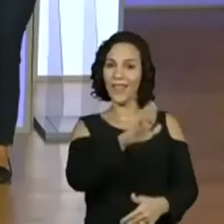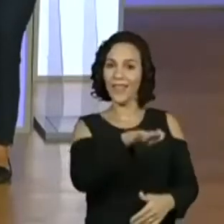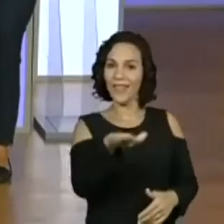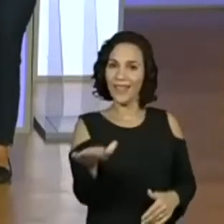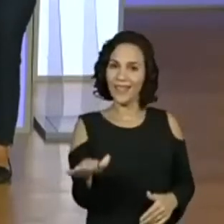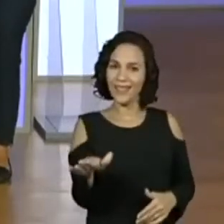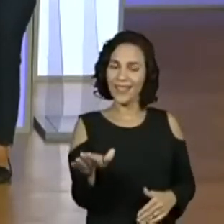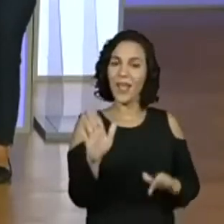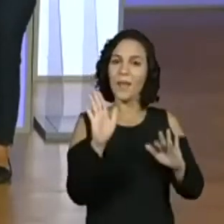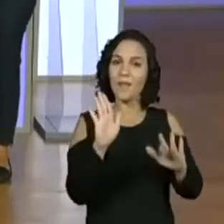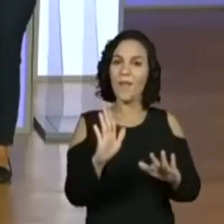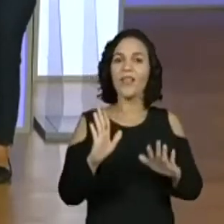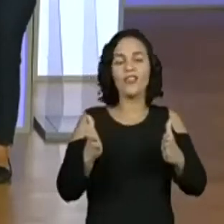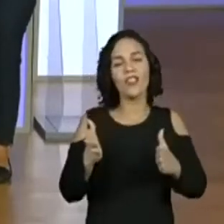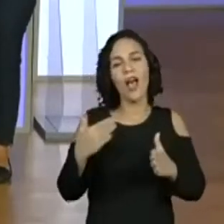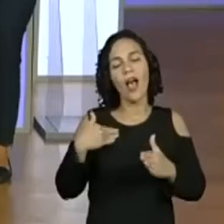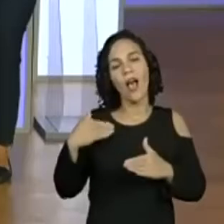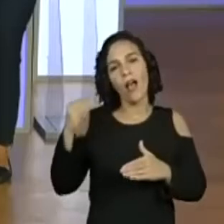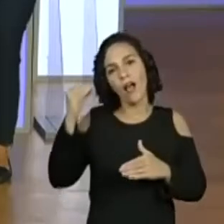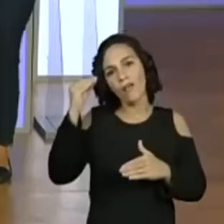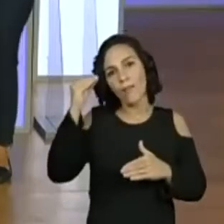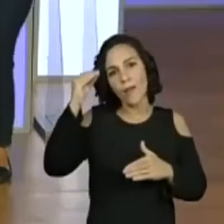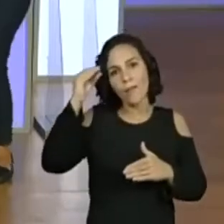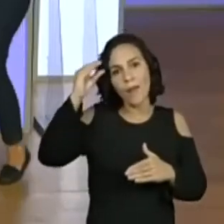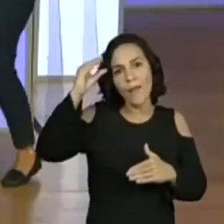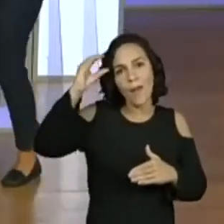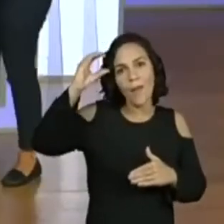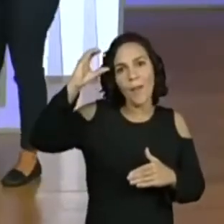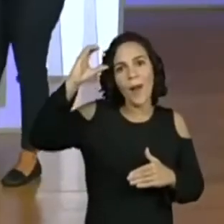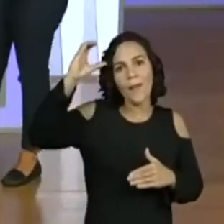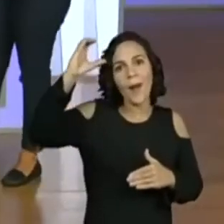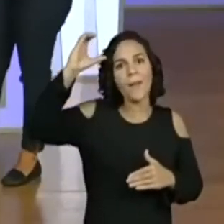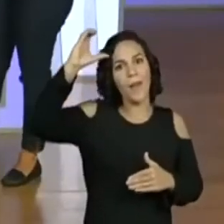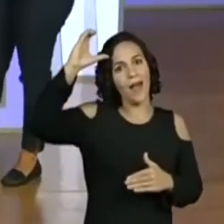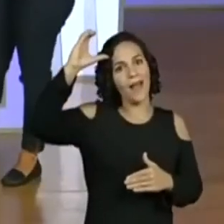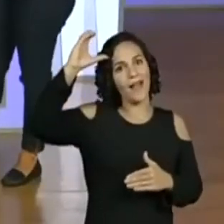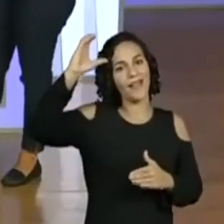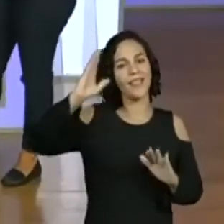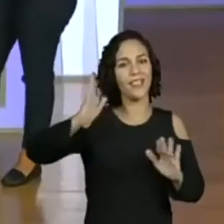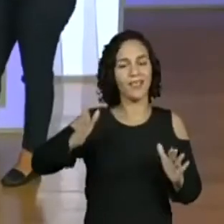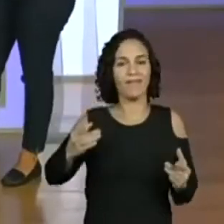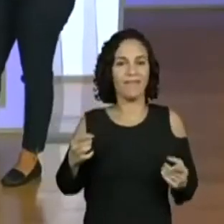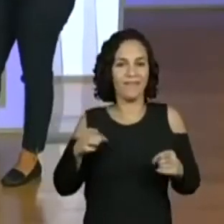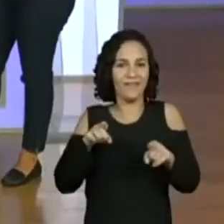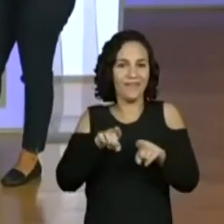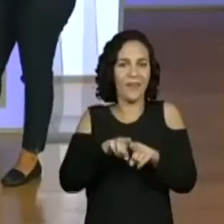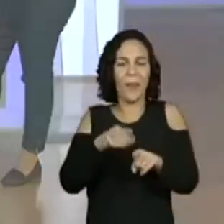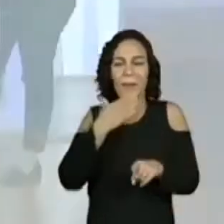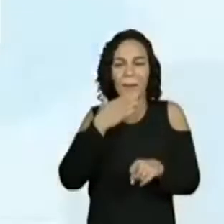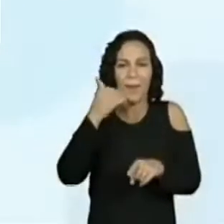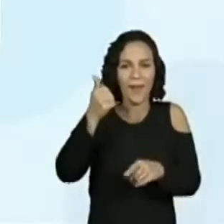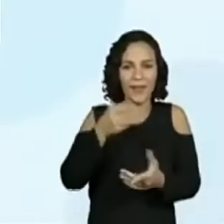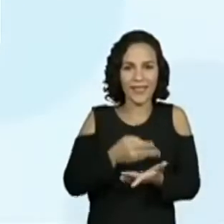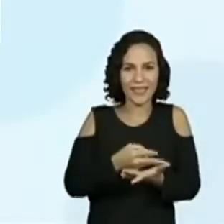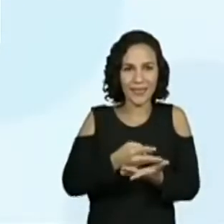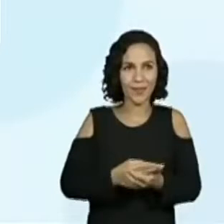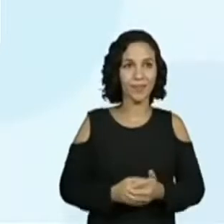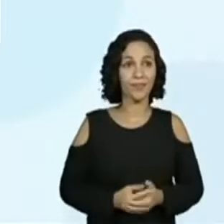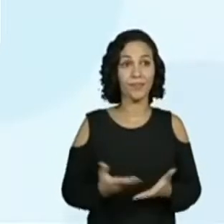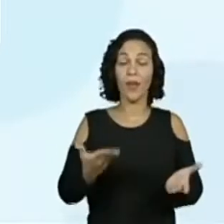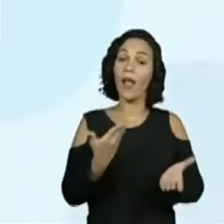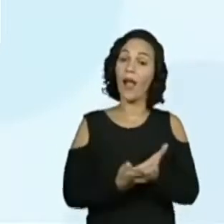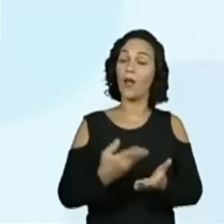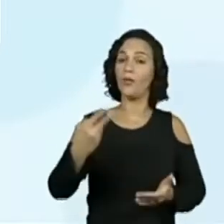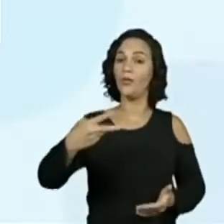outros patamares de construção. Mas vamos mais. Em parceria é melhor, né, professor? Vamos descobrir mais. É a segunda